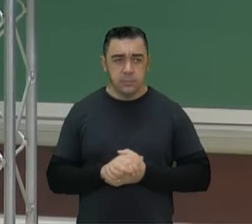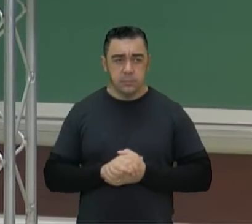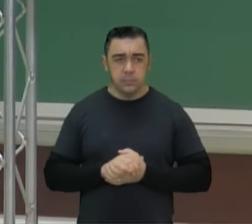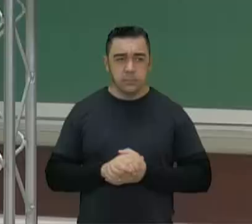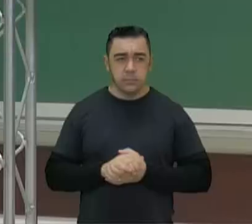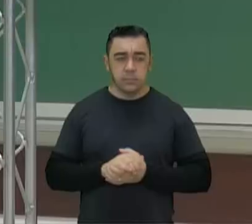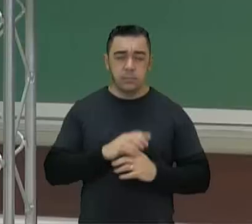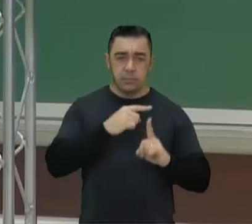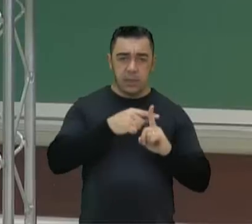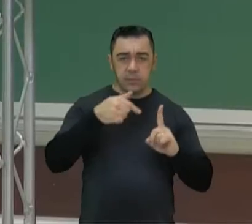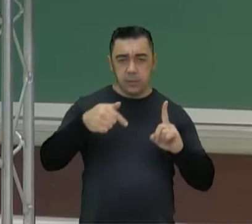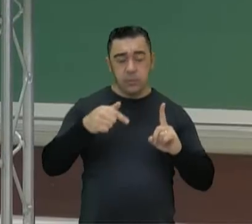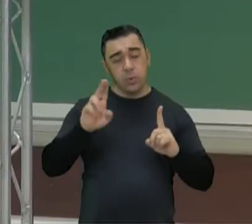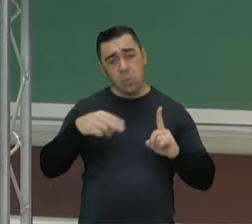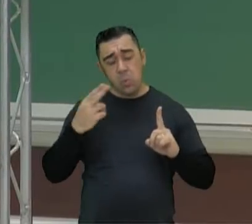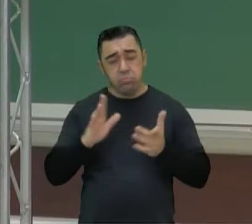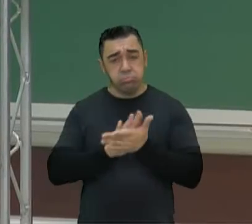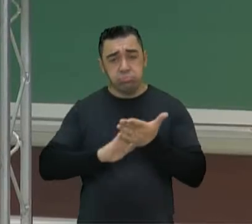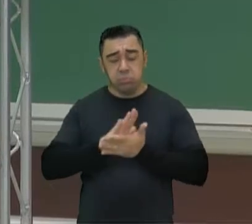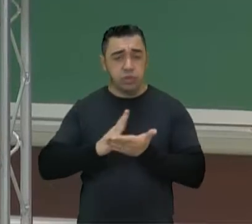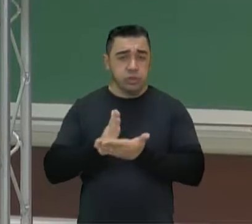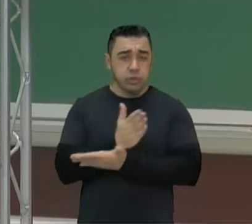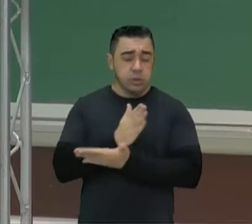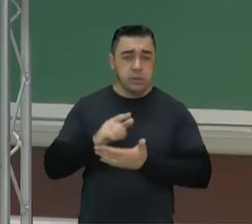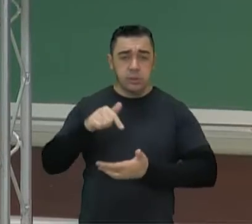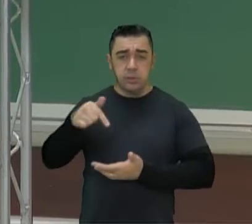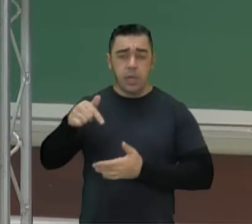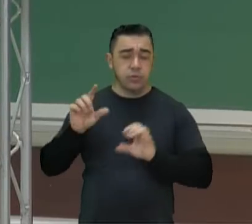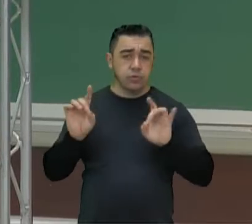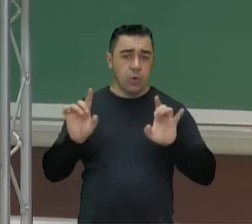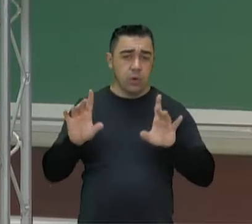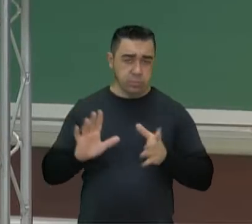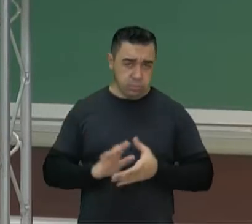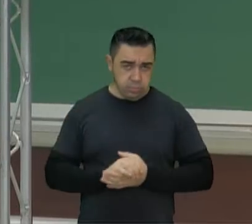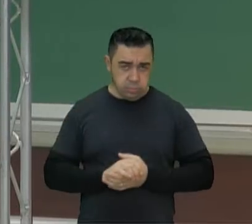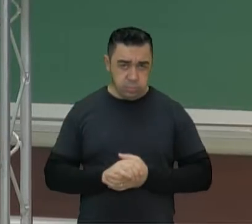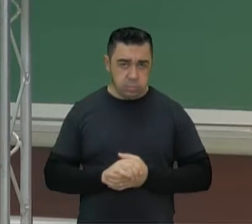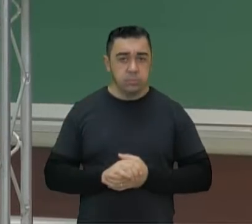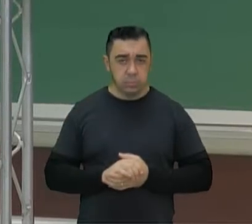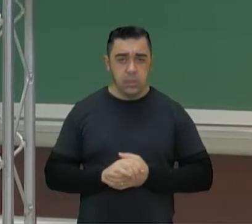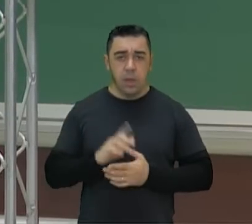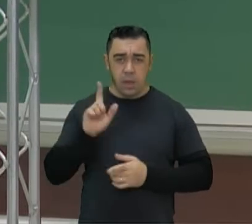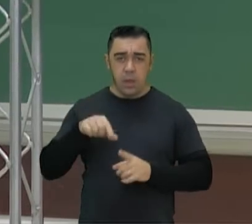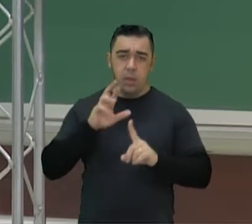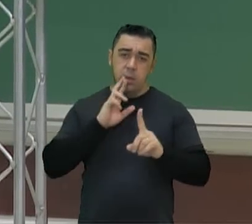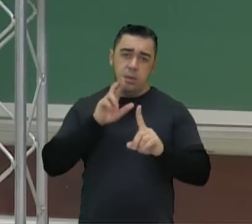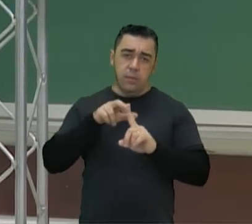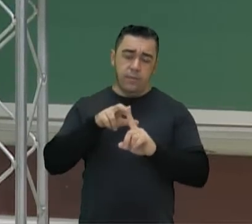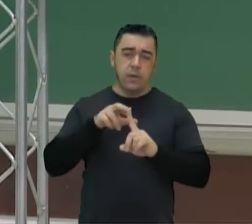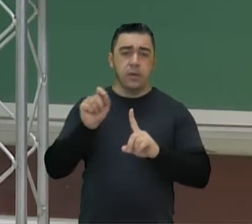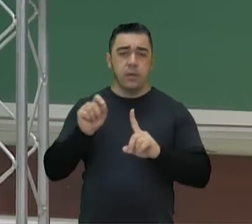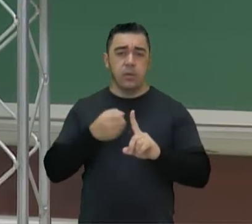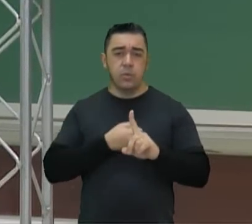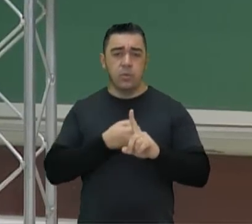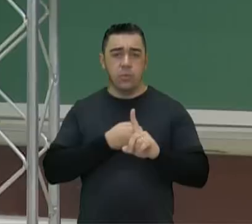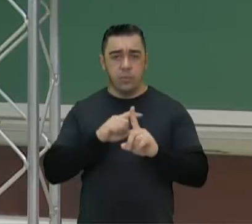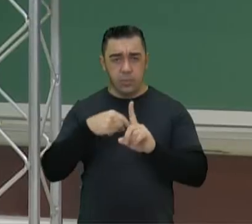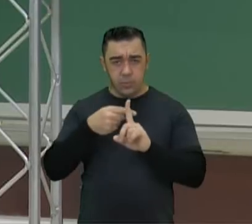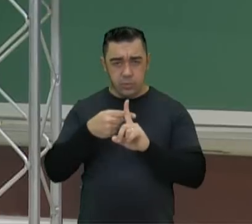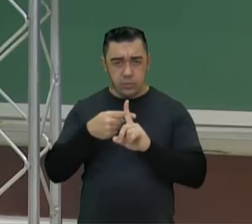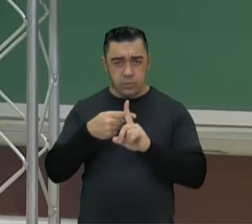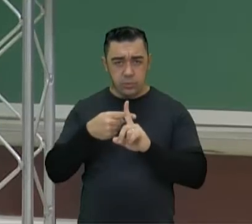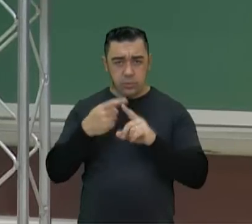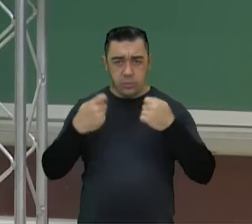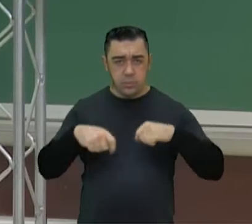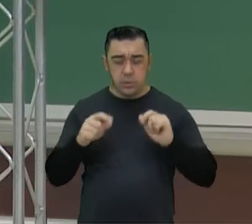7 ou sem o sinal 7, que tem referência ao número positivo. Mesmo